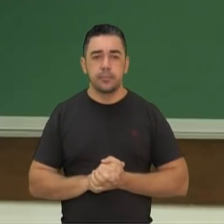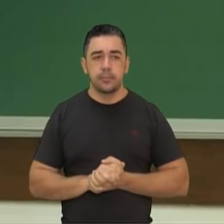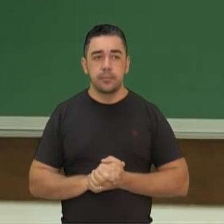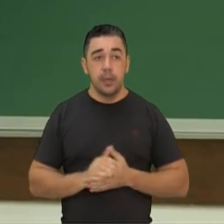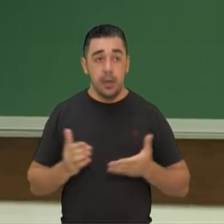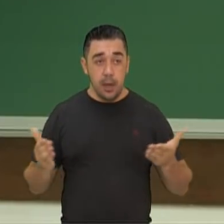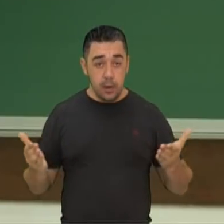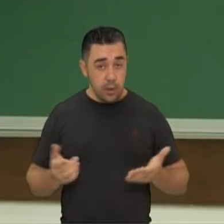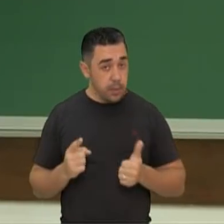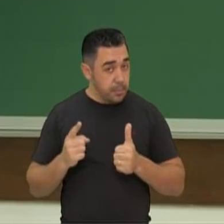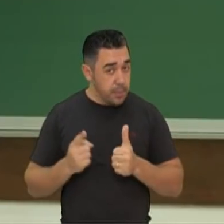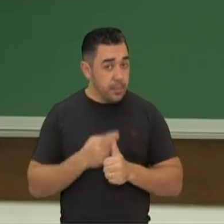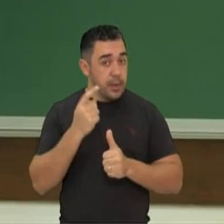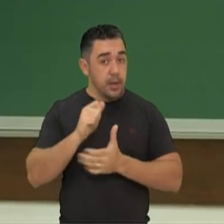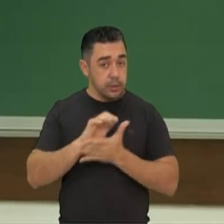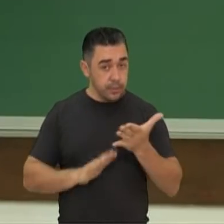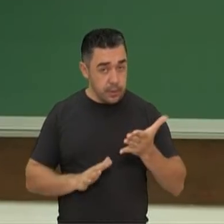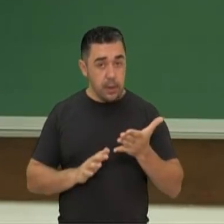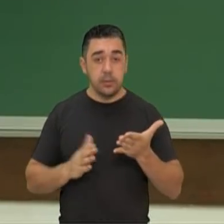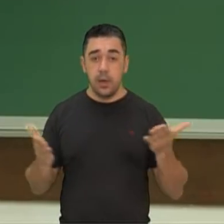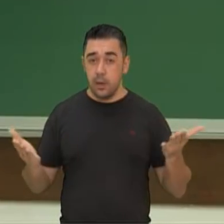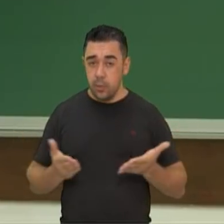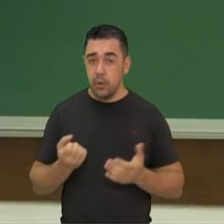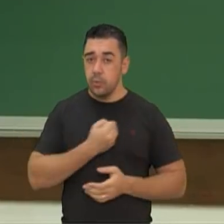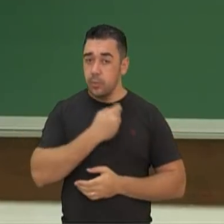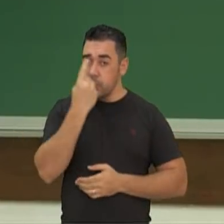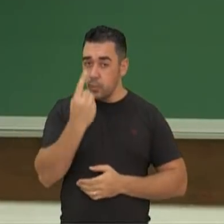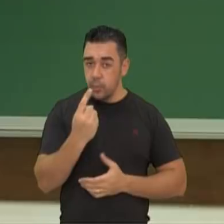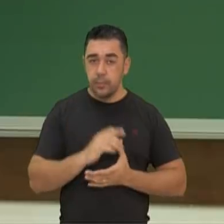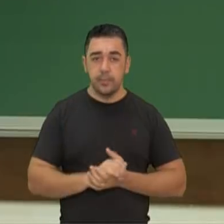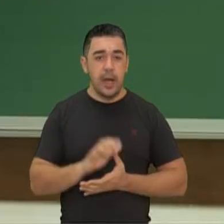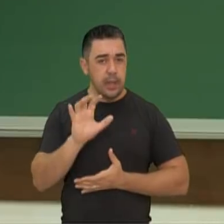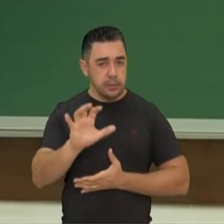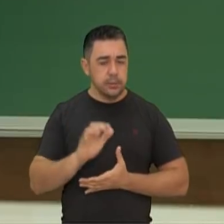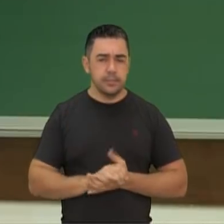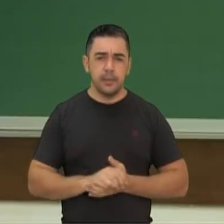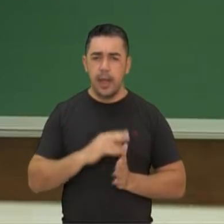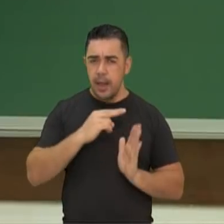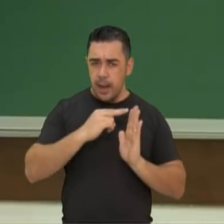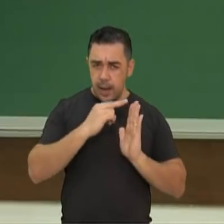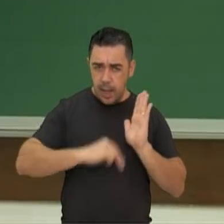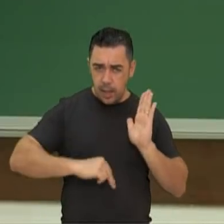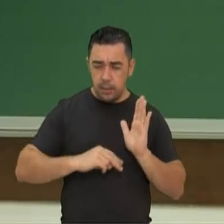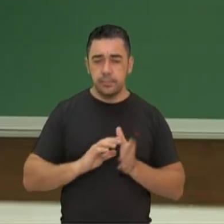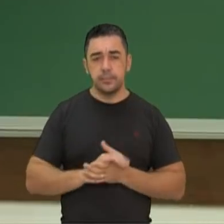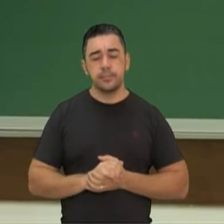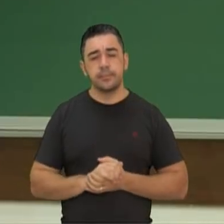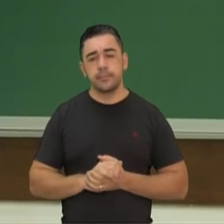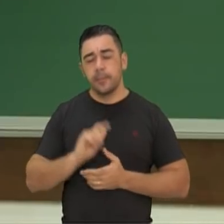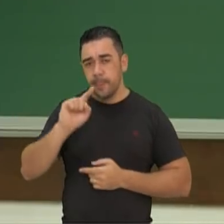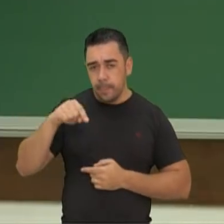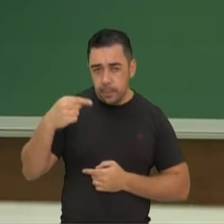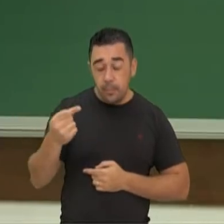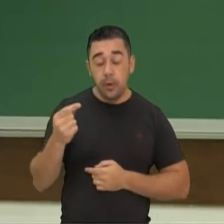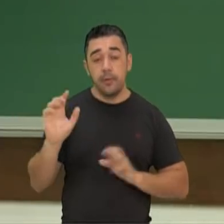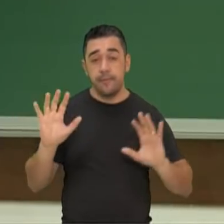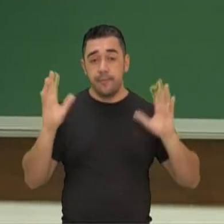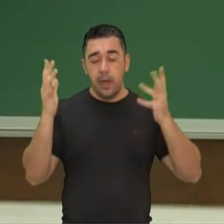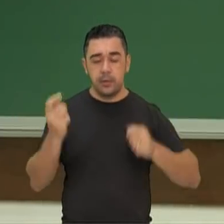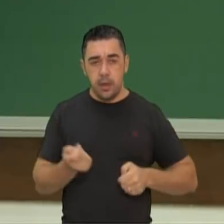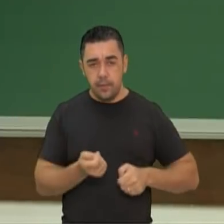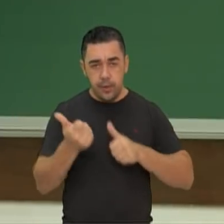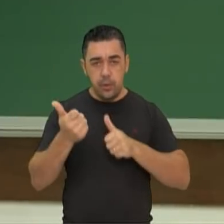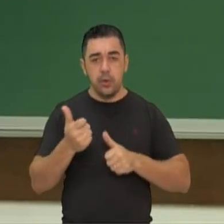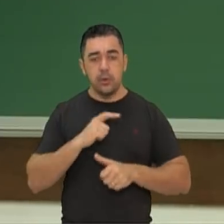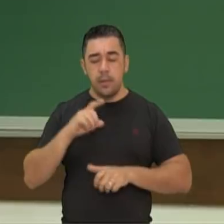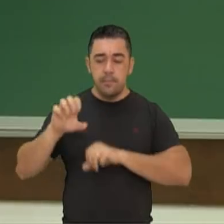Temos agora a nossa primeira atividade, a atividade número 1, diz assim: leia o título da notícia. Após Réveillon, garis